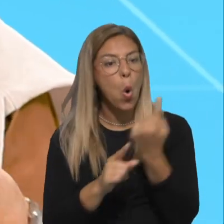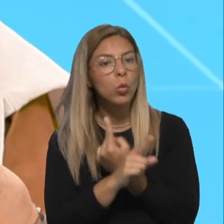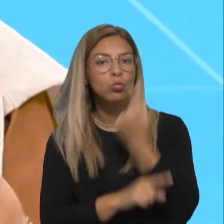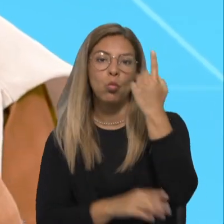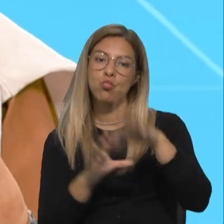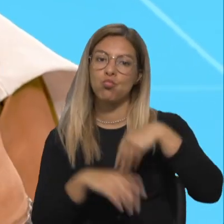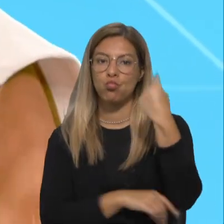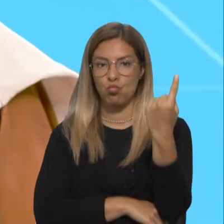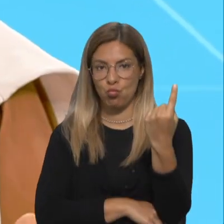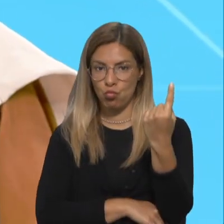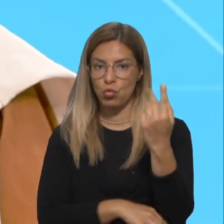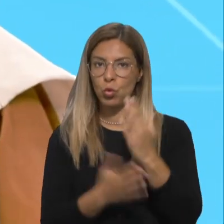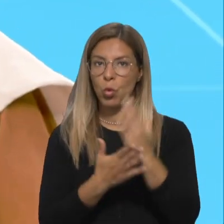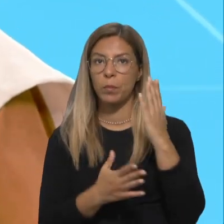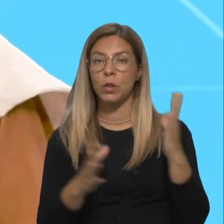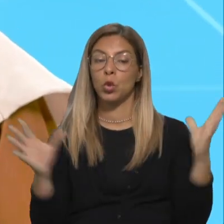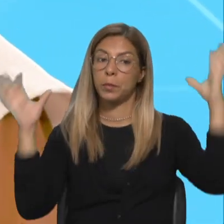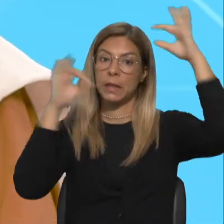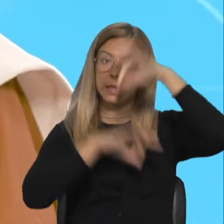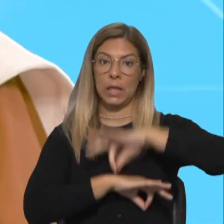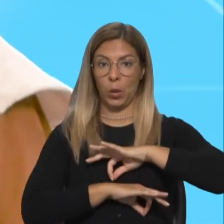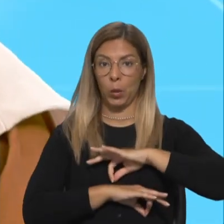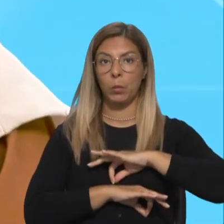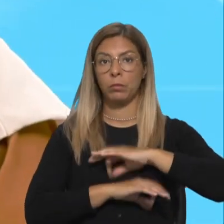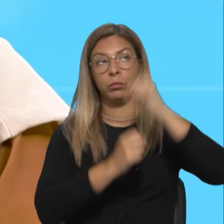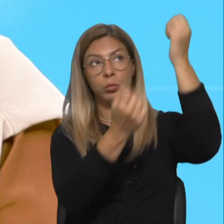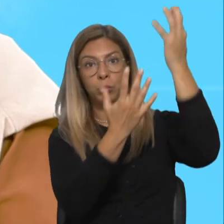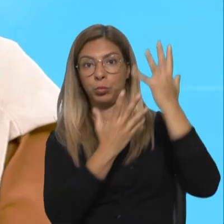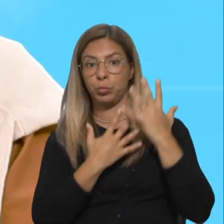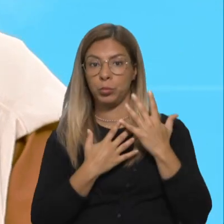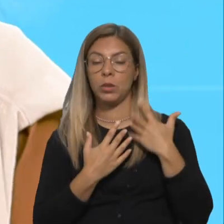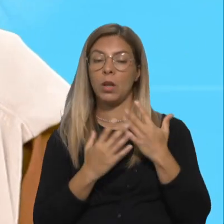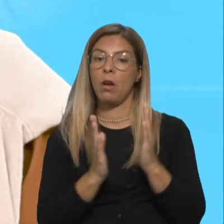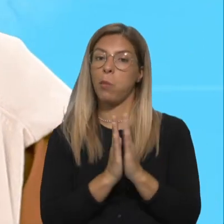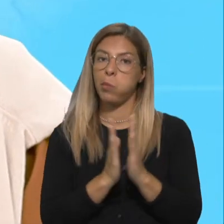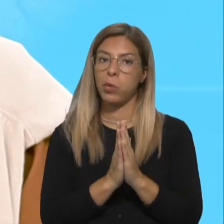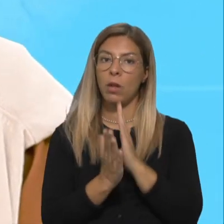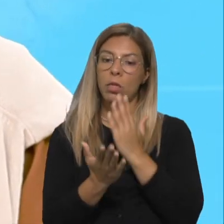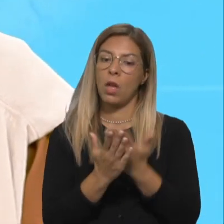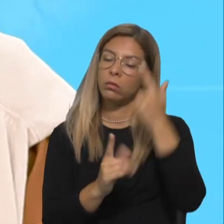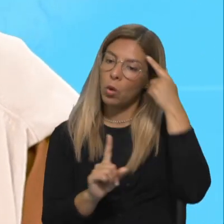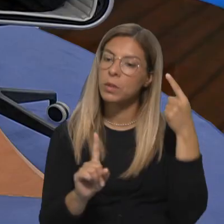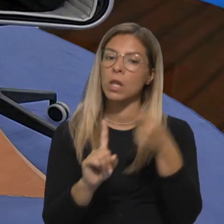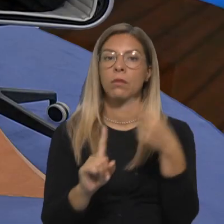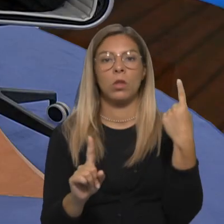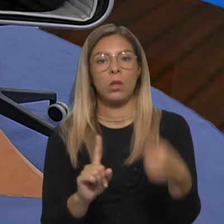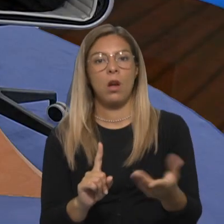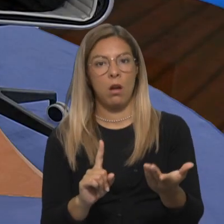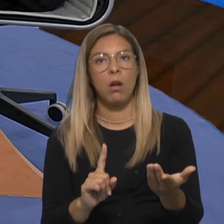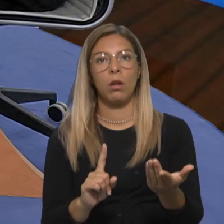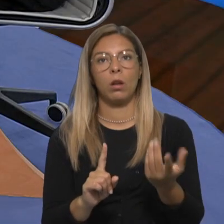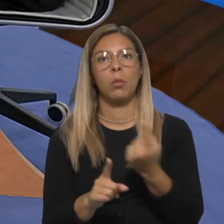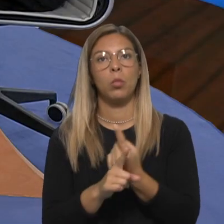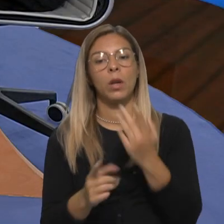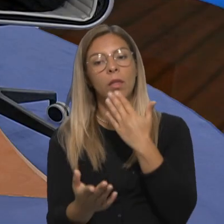Espírito Santo, quando manda um carisma para a Igreja, tem um motivo, não é um motivo qualquer coisa para